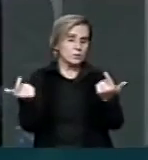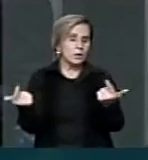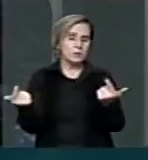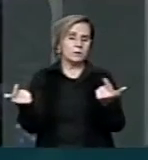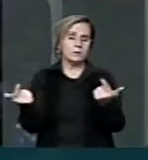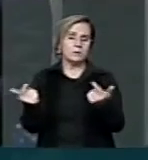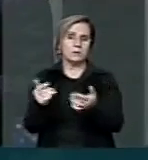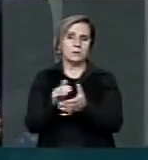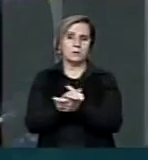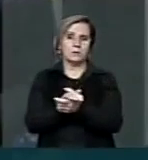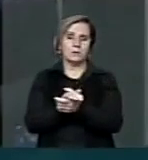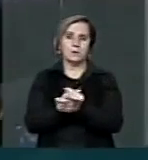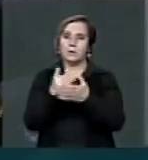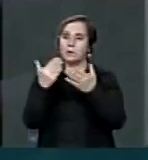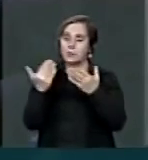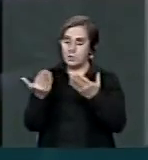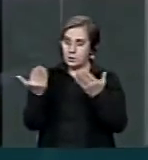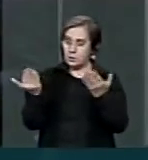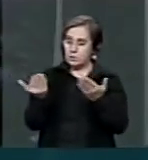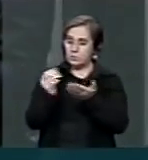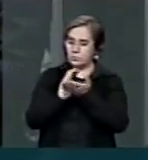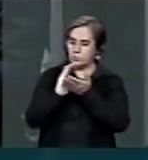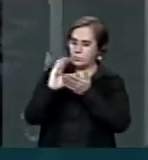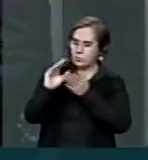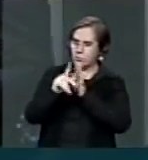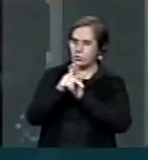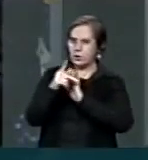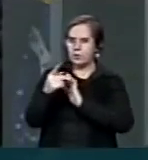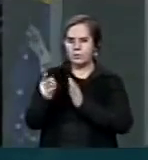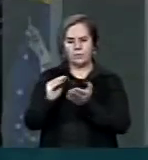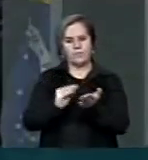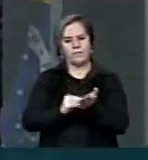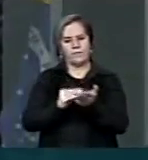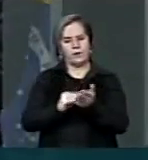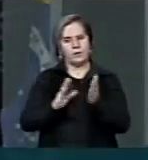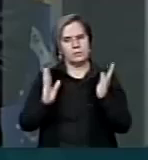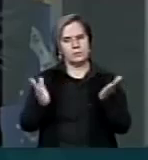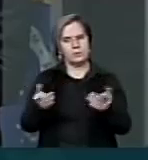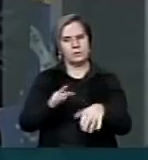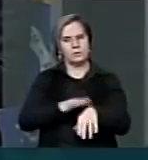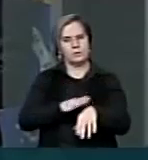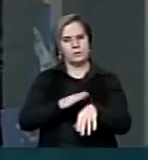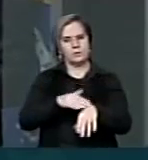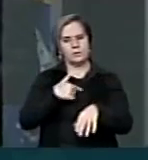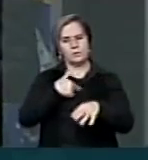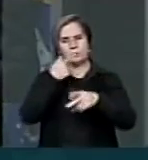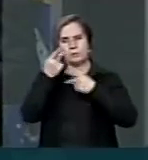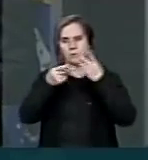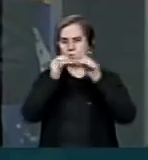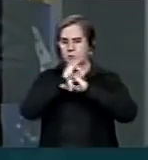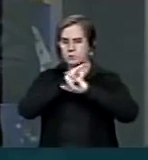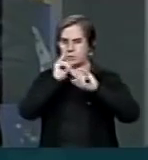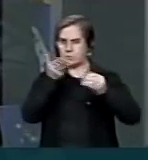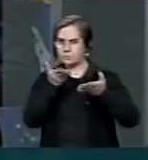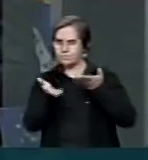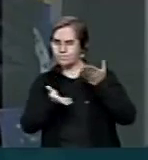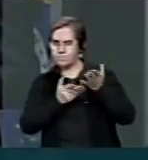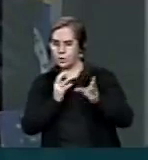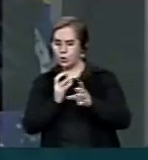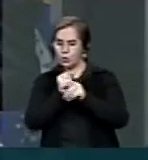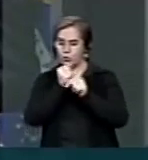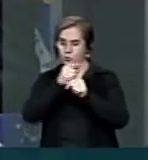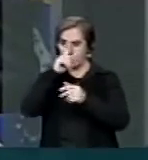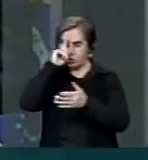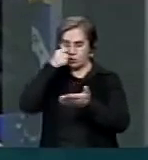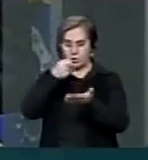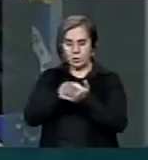67% e restitua aos prefeitos e governadores. Então, nesse momento que eu faço esse pronunciamento, tratando do orçamento impositivo, mas